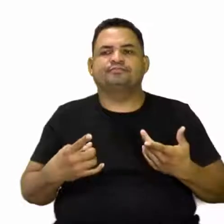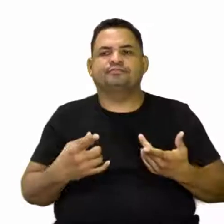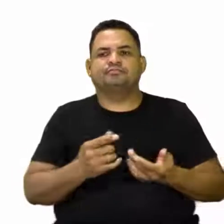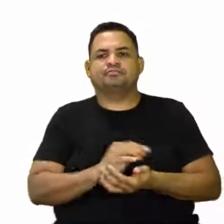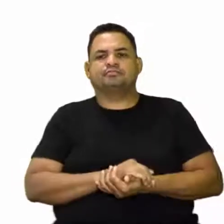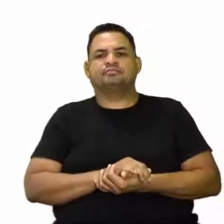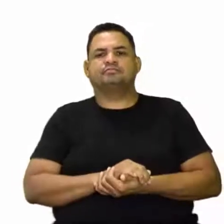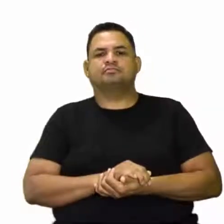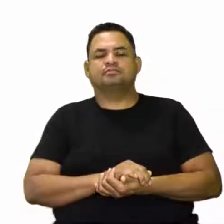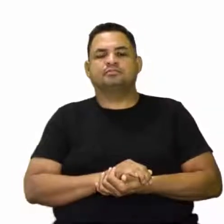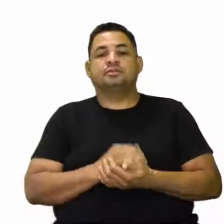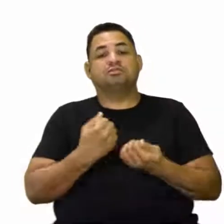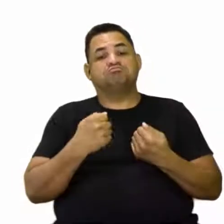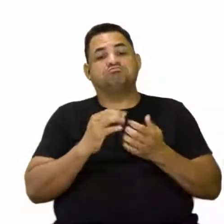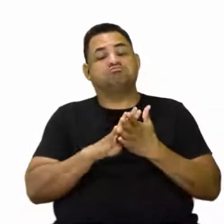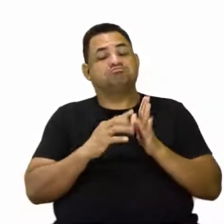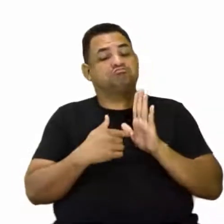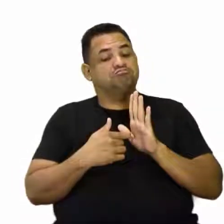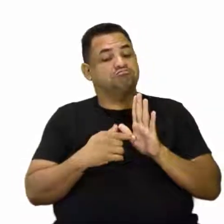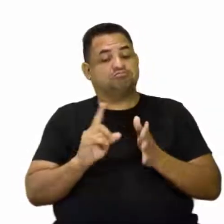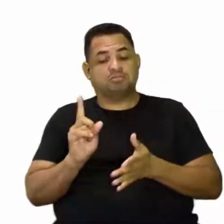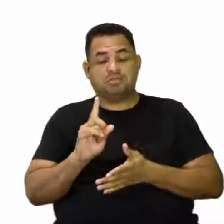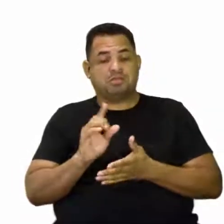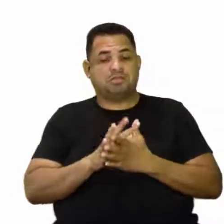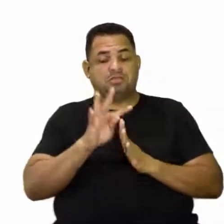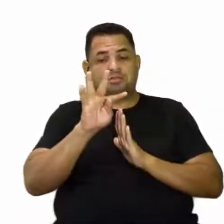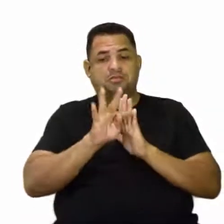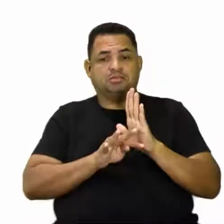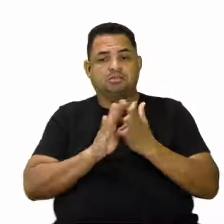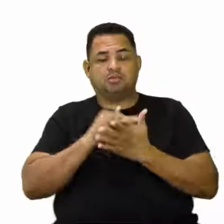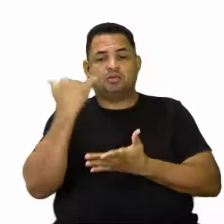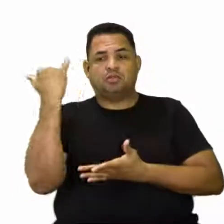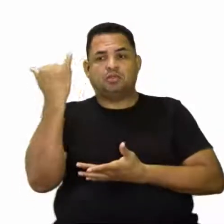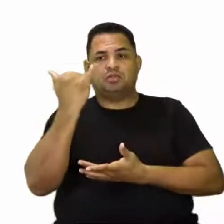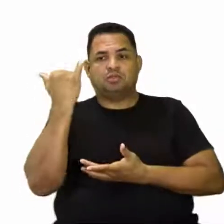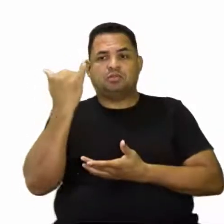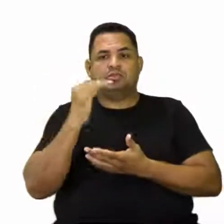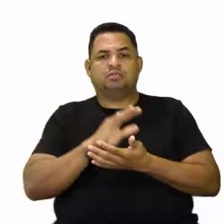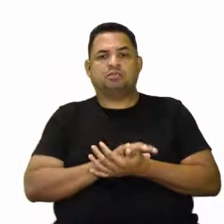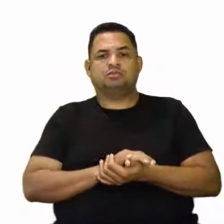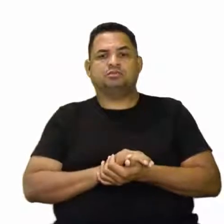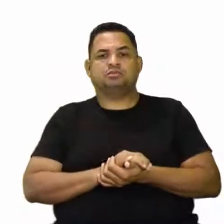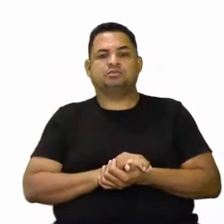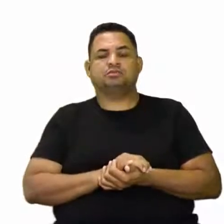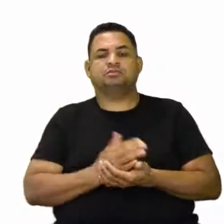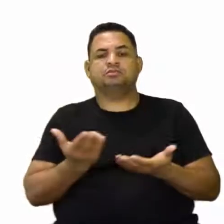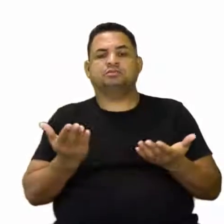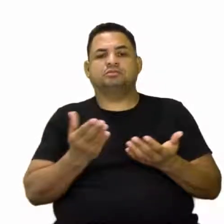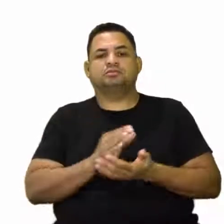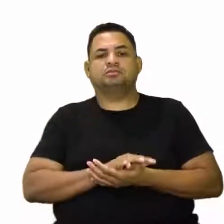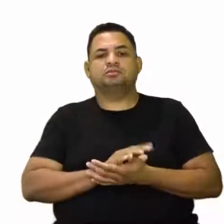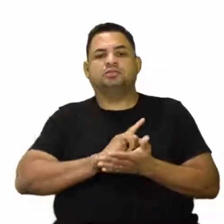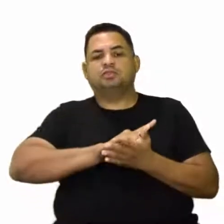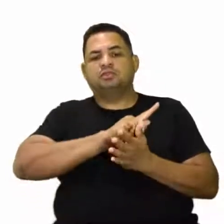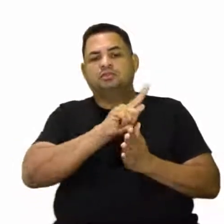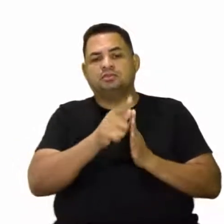dizer texto. Então, isso é importante, por isso que a gente trata o título como um